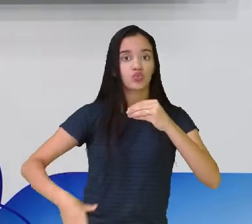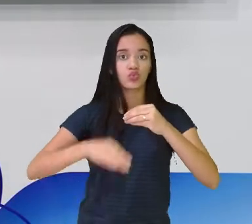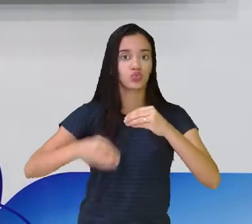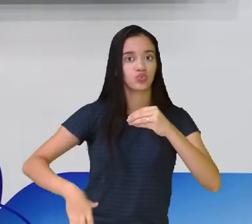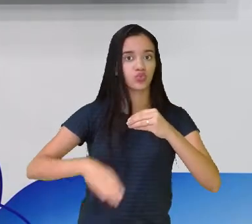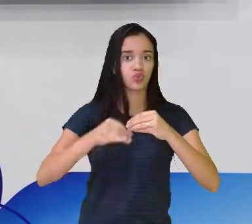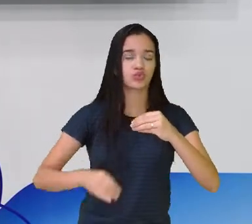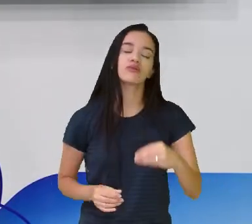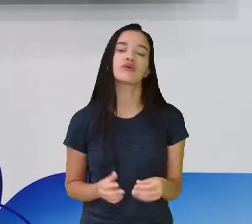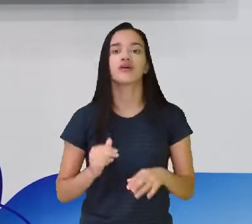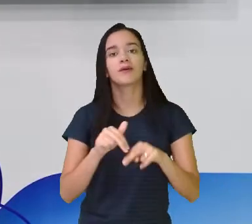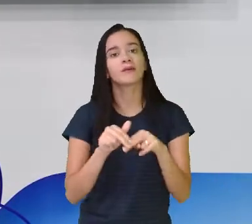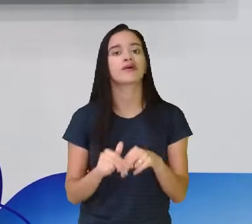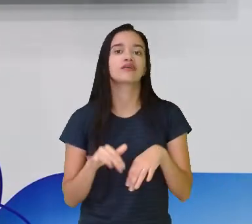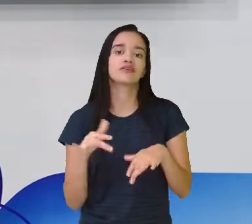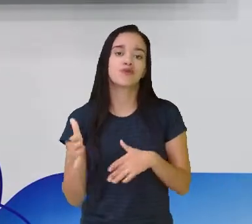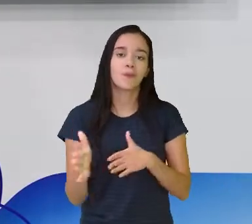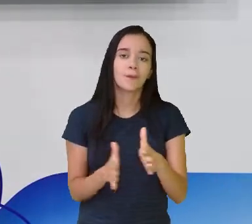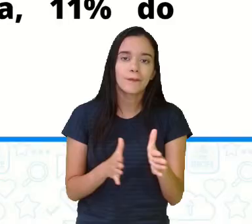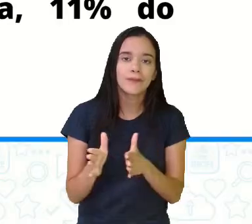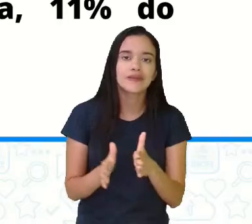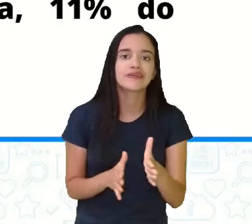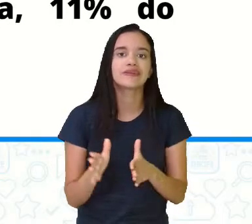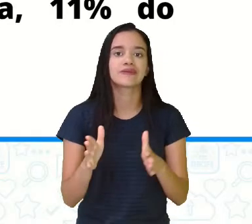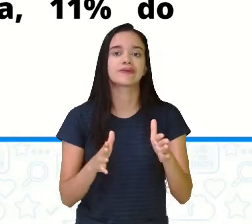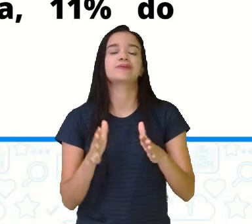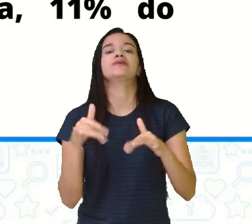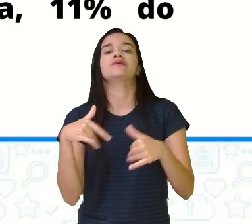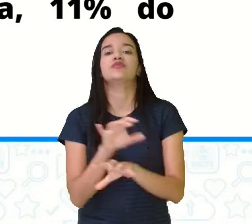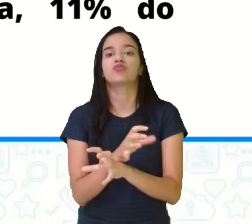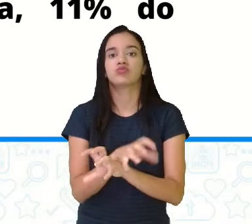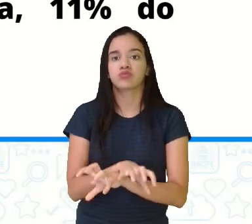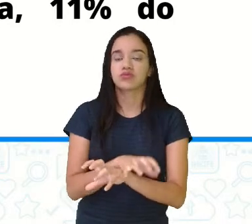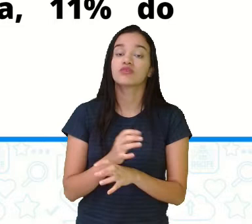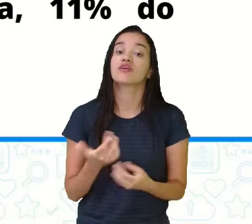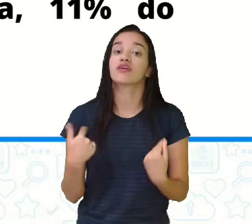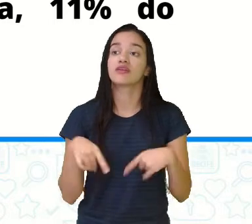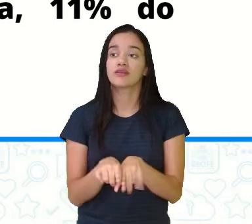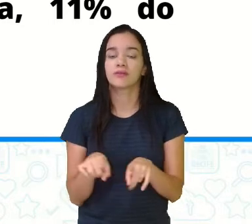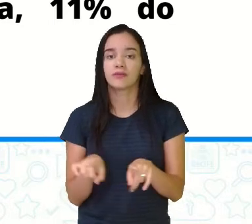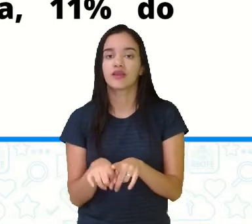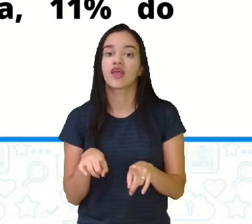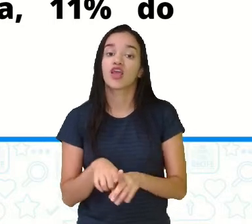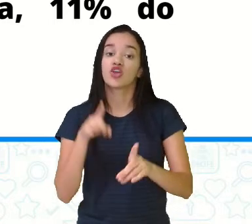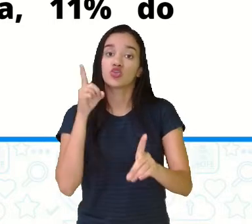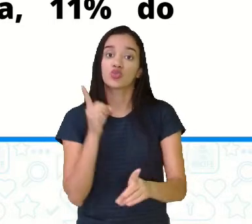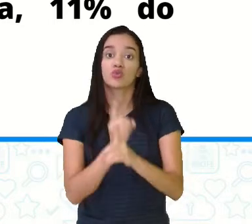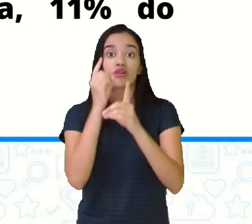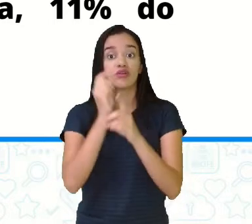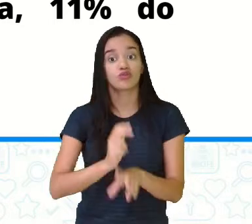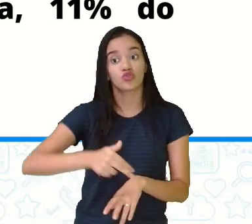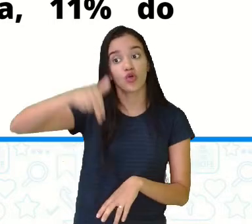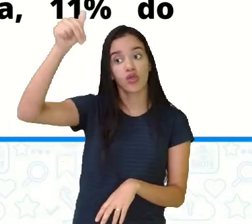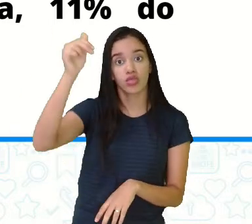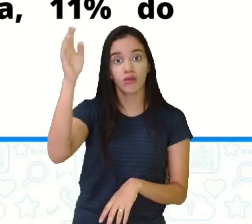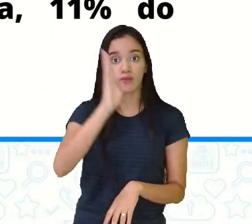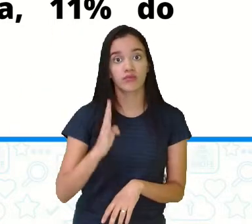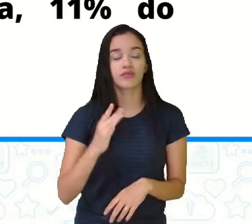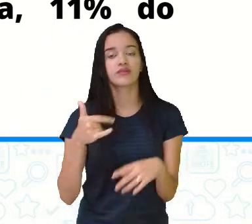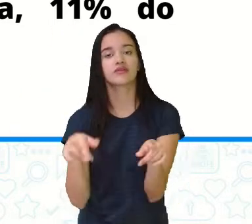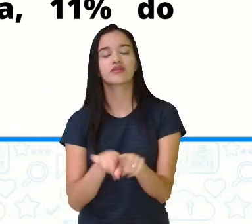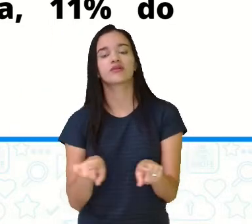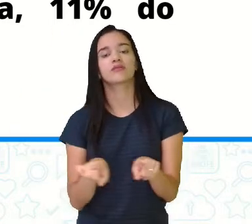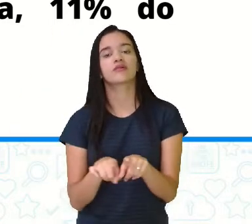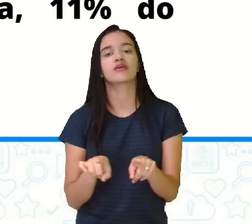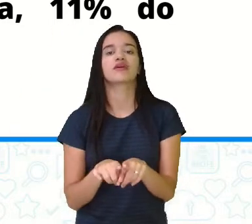por conta de grandes períodos de estiagem. Esse bioma é encontrado em áreas do nordeste do Brasil, claro, nos estados